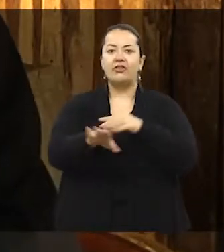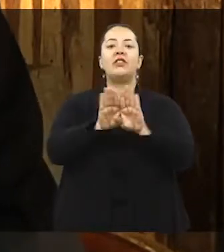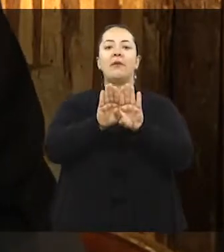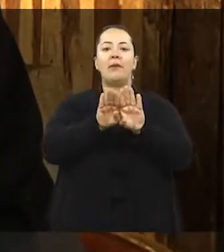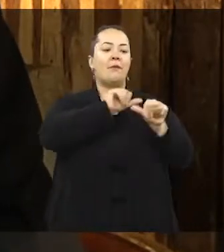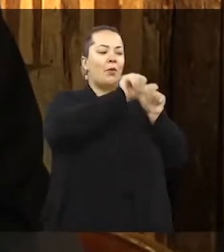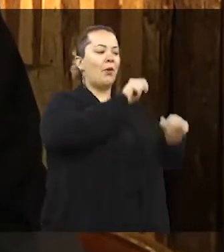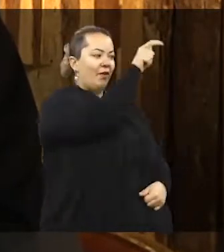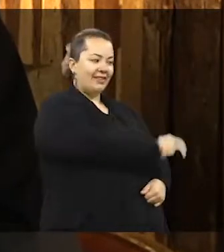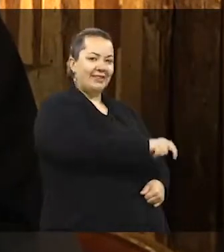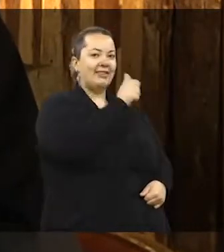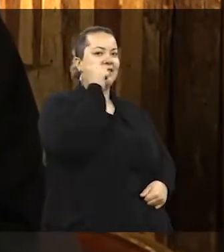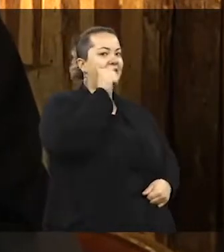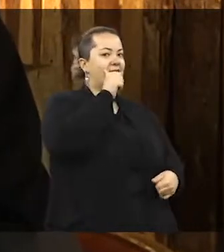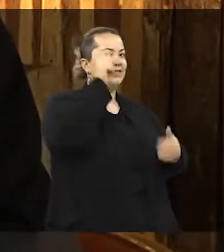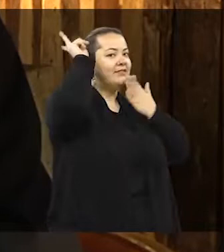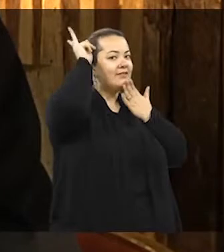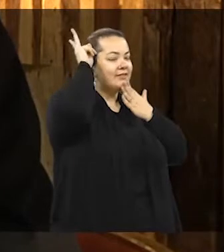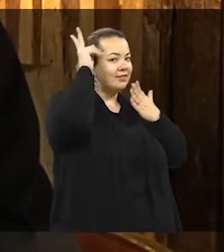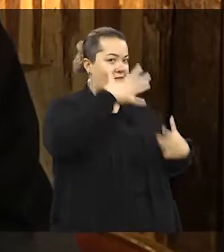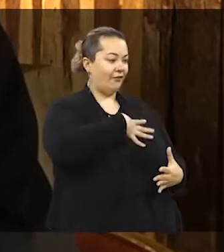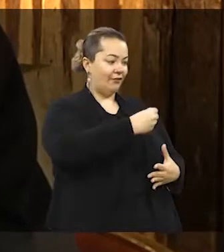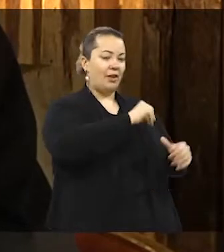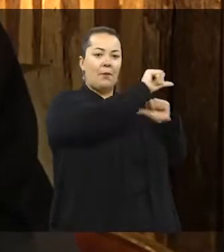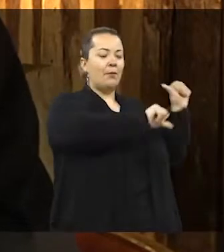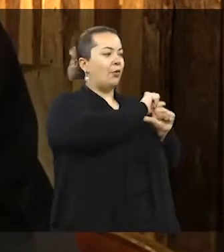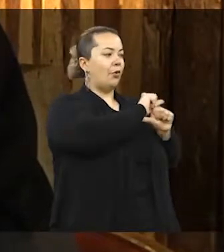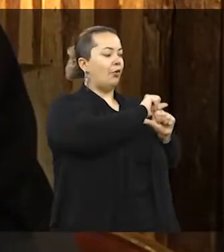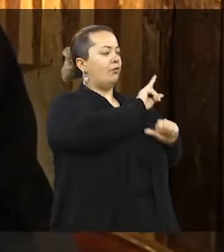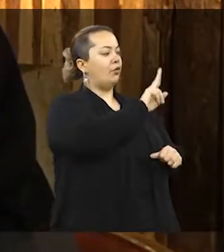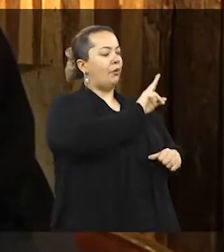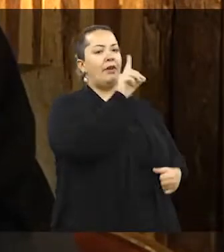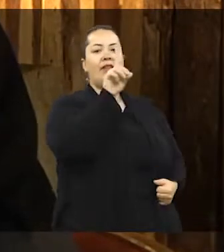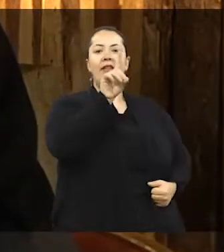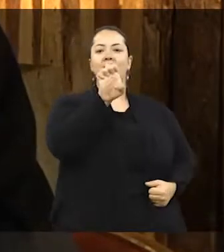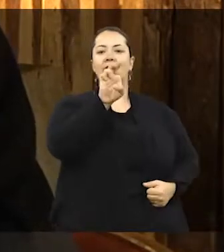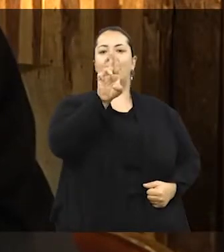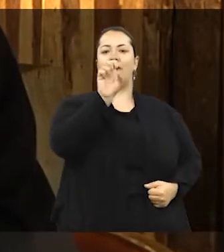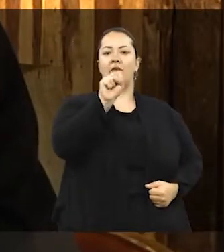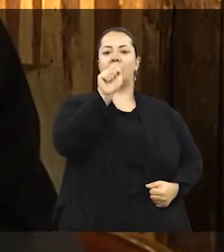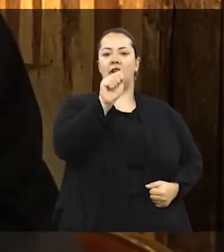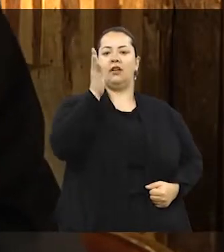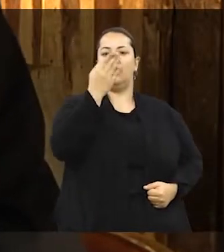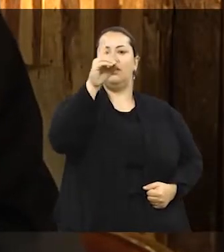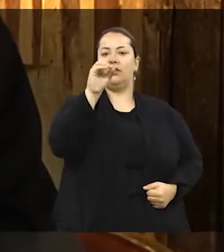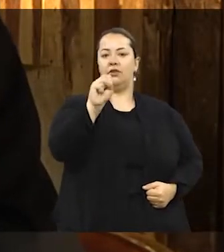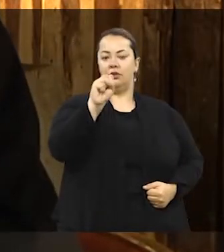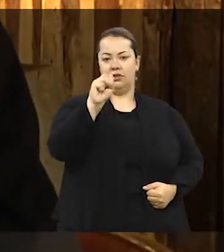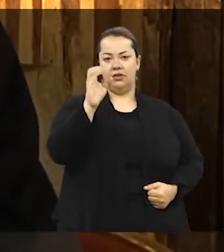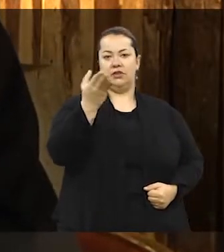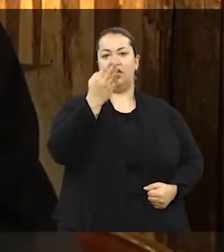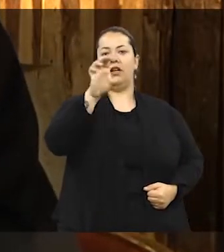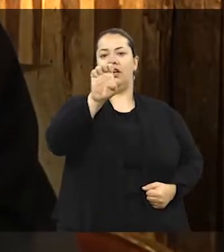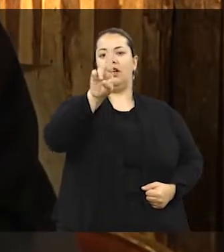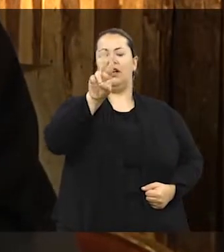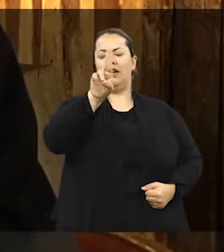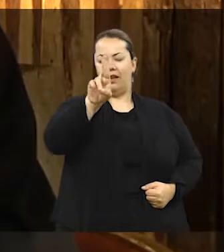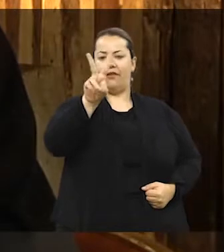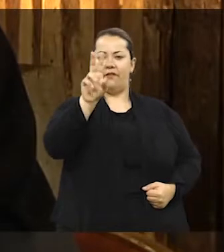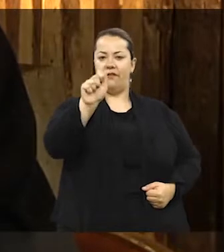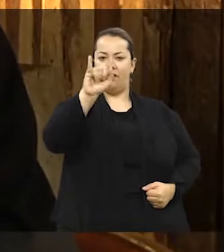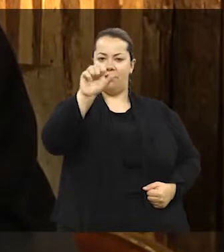viajante também transformou a filha do índio, que se chamava Iari, na deusa dos